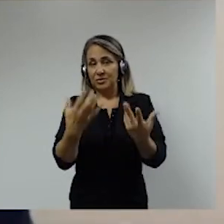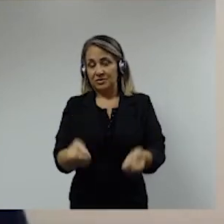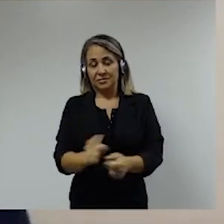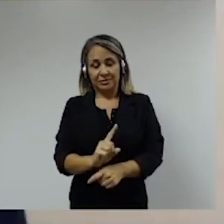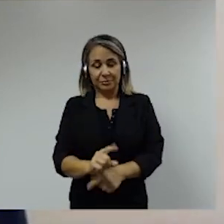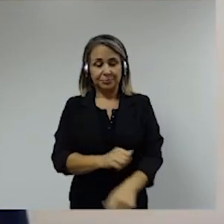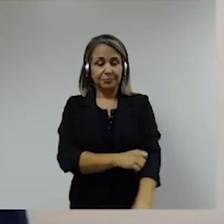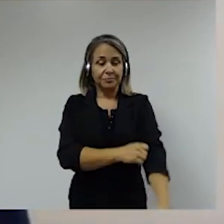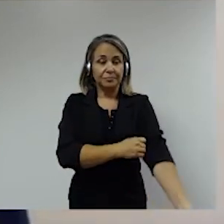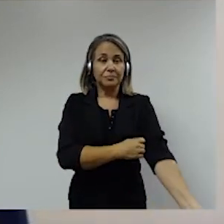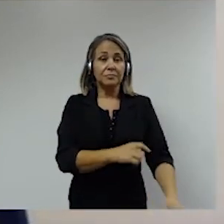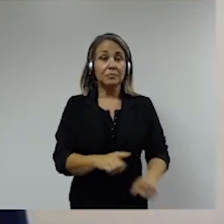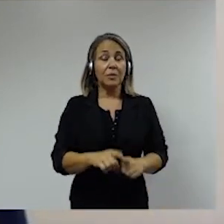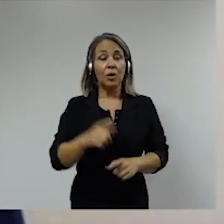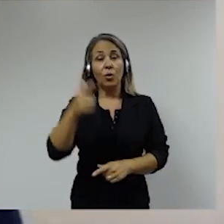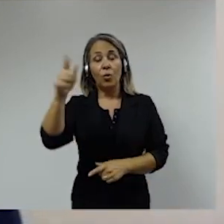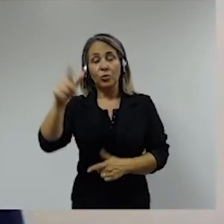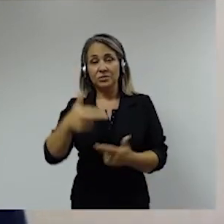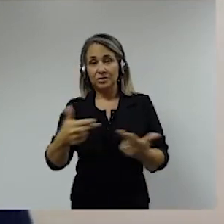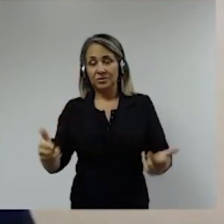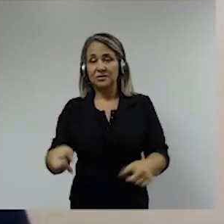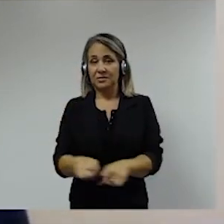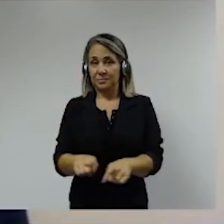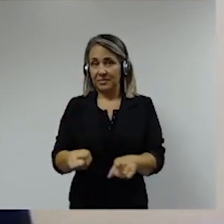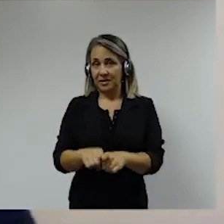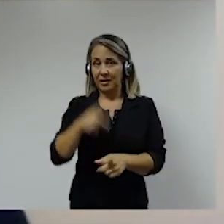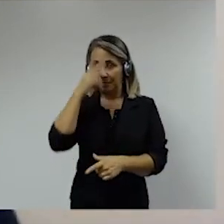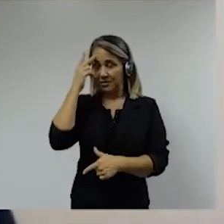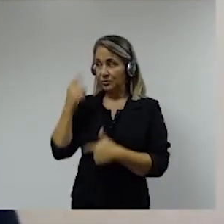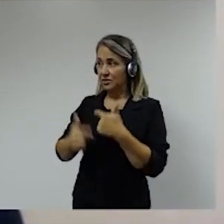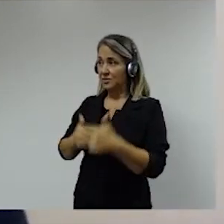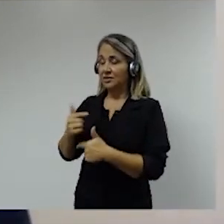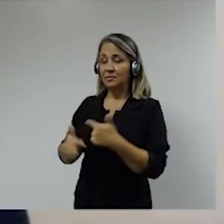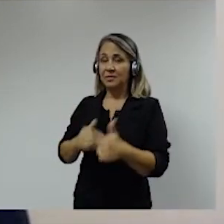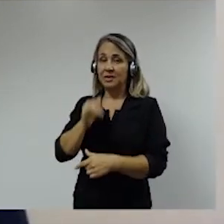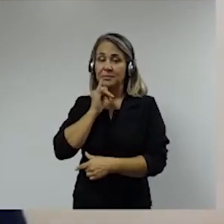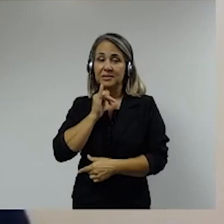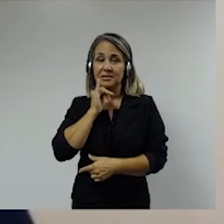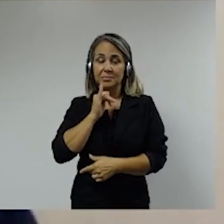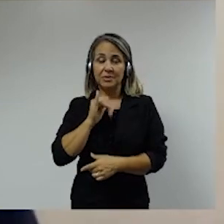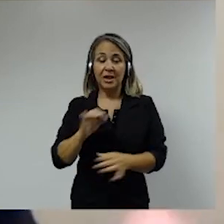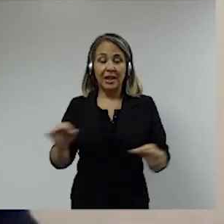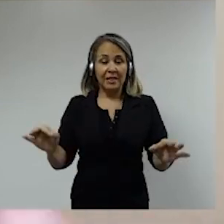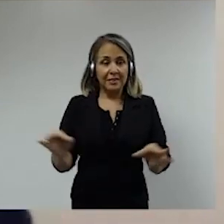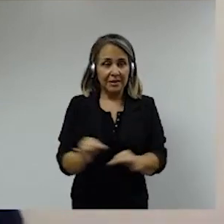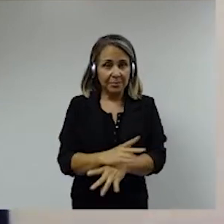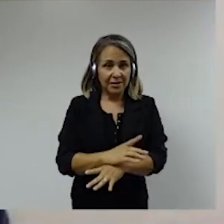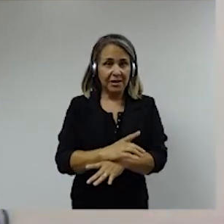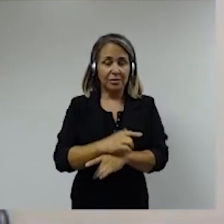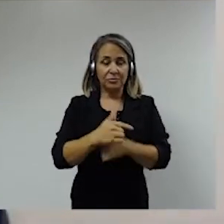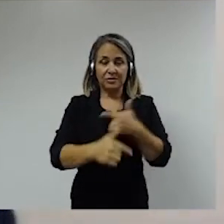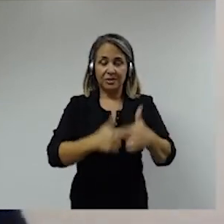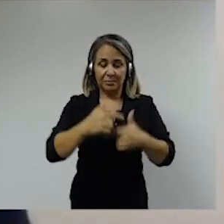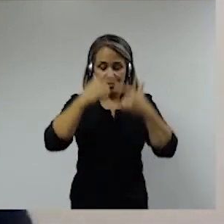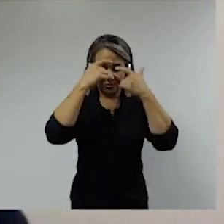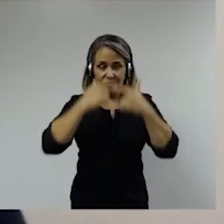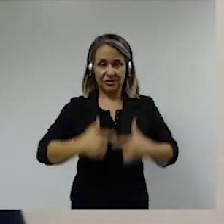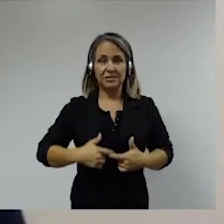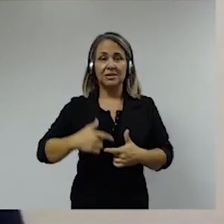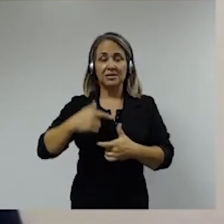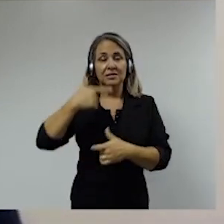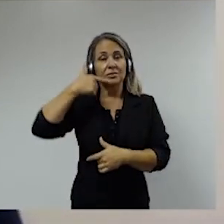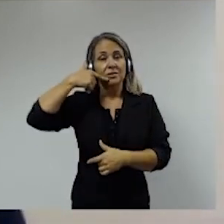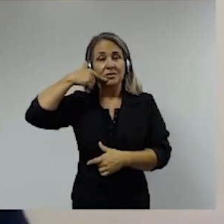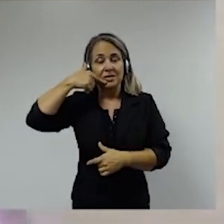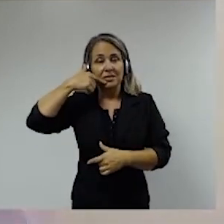Outra coisa, porém, é o empregador, por exemplo, encerrar suas atividades físicas de call center e